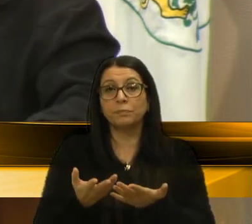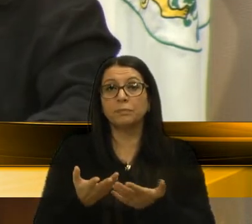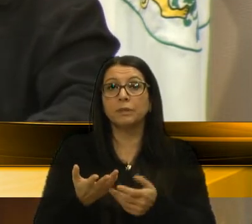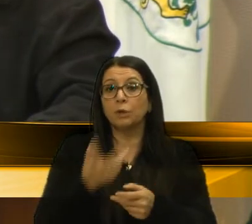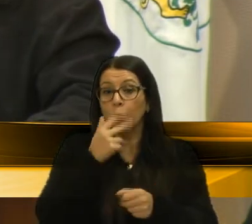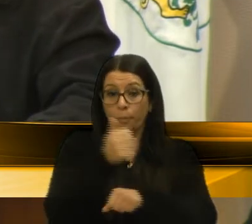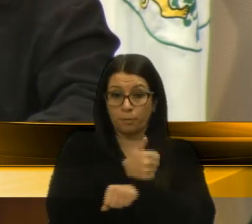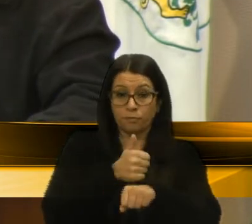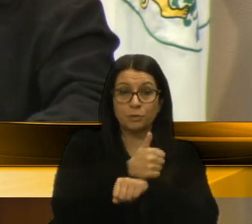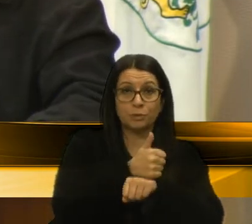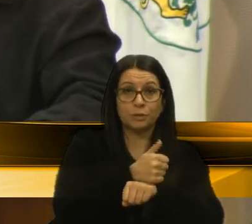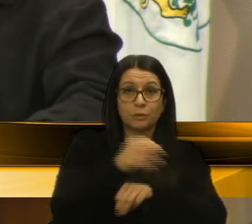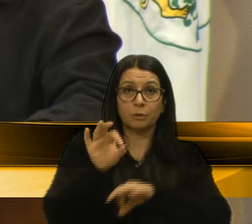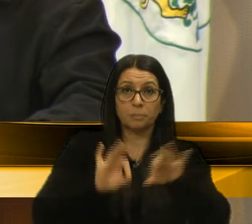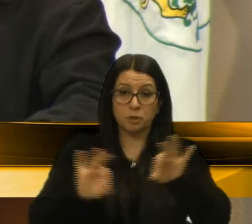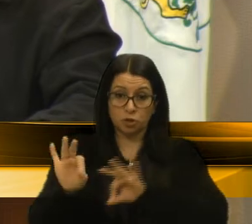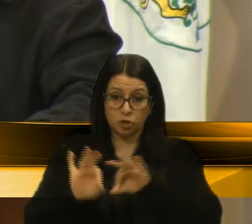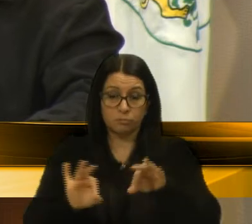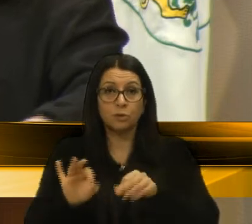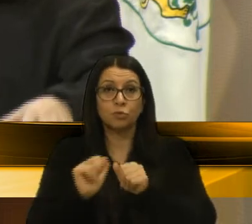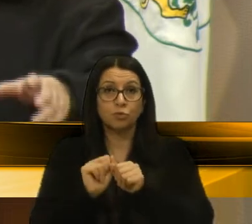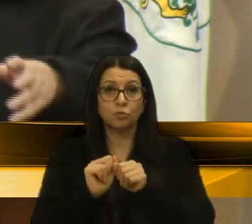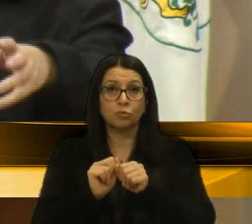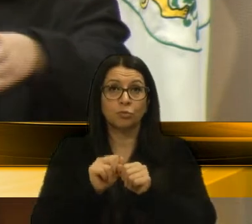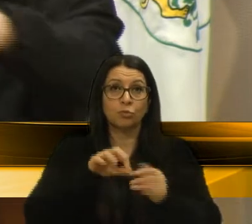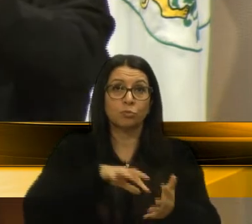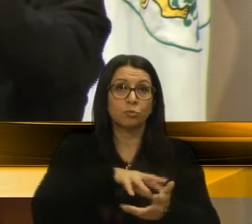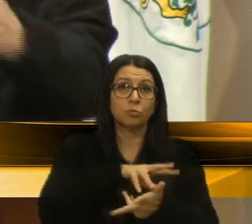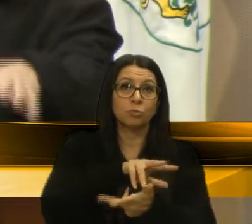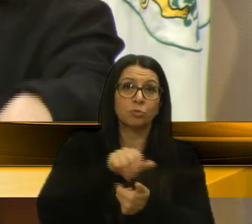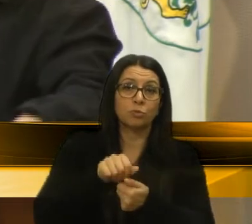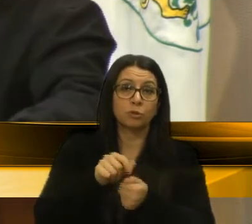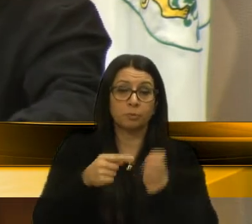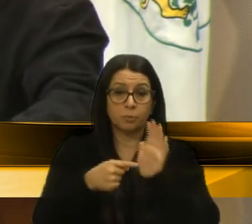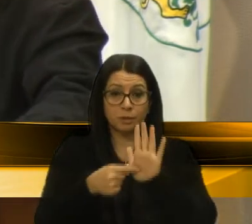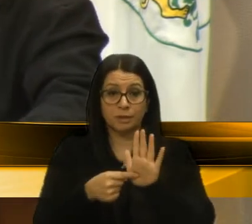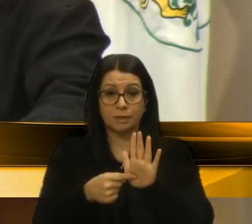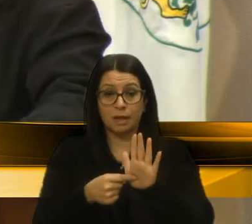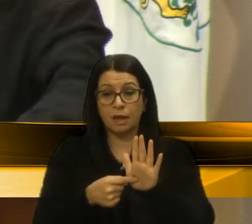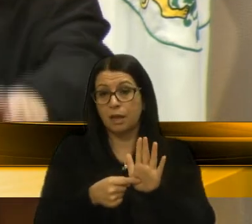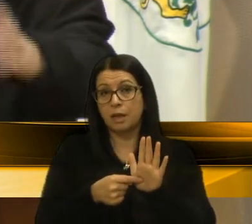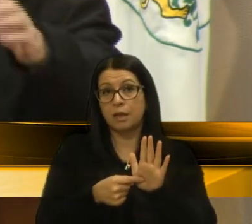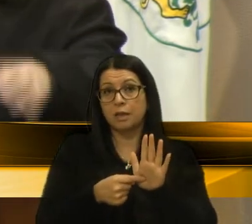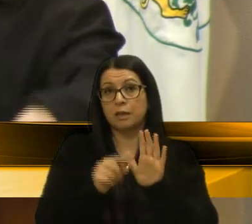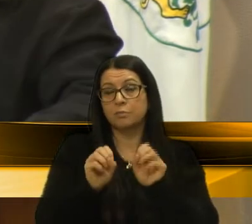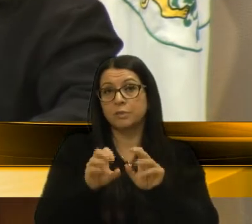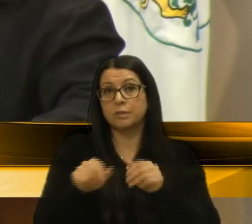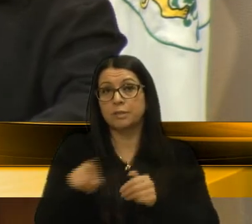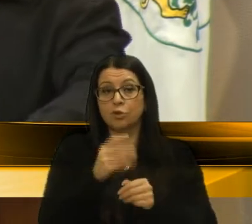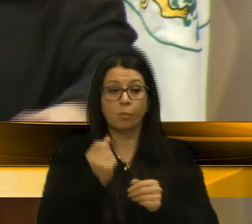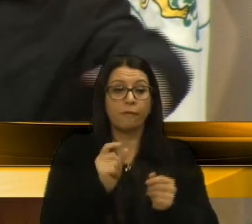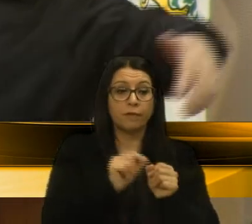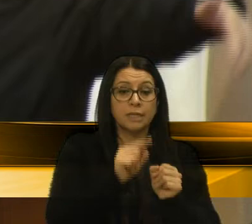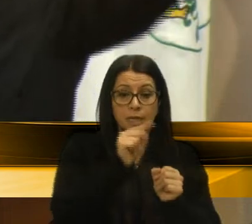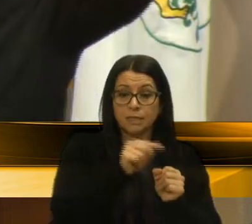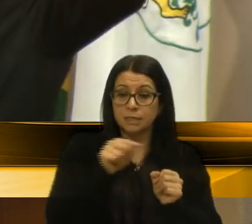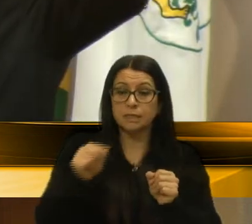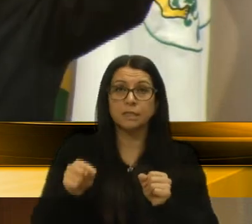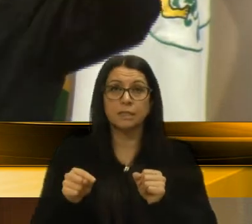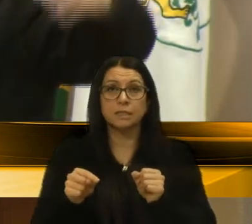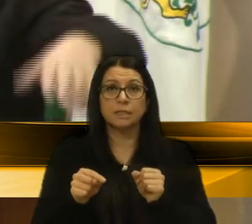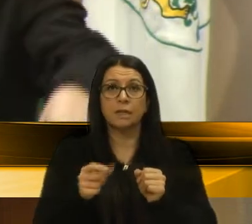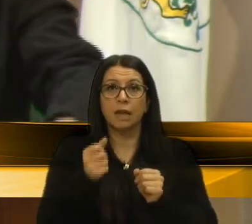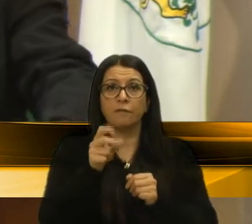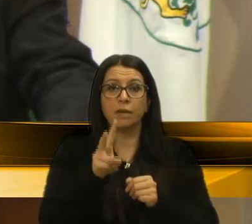profissional da área de planejamento a nível mundial para nos dar lições, né, de como devemos fazer avenidas